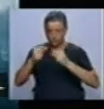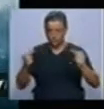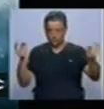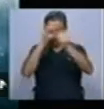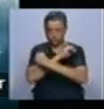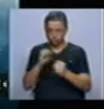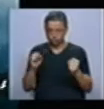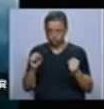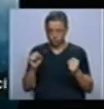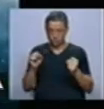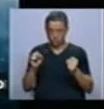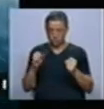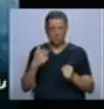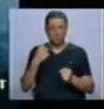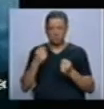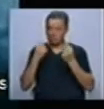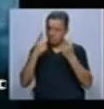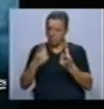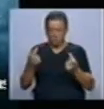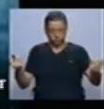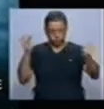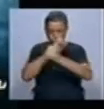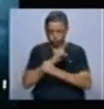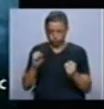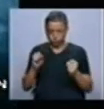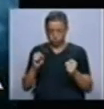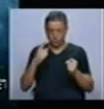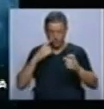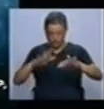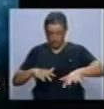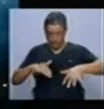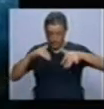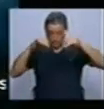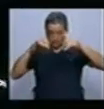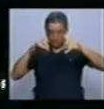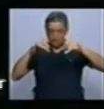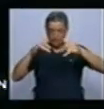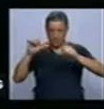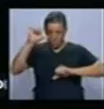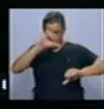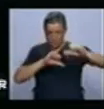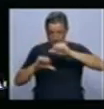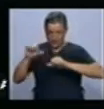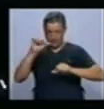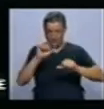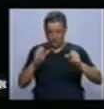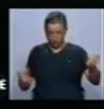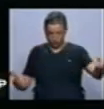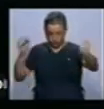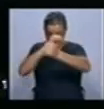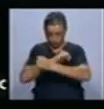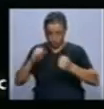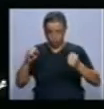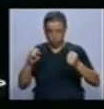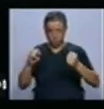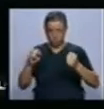mas a explosão foi tão pequenina, digamos assim, tão pouco brilhante, que os elementos químicos que formou nessa explosão não